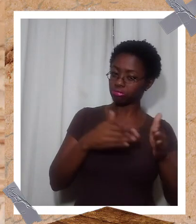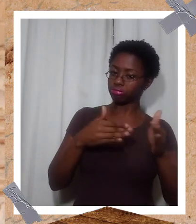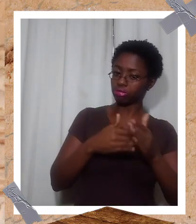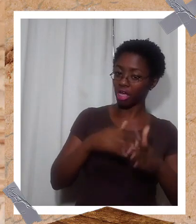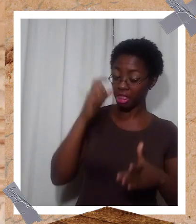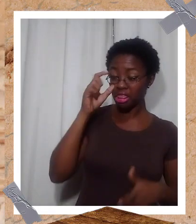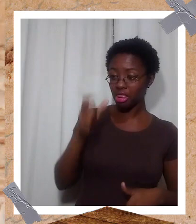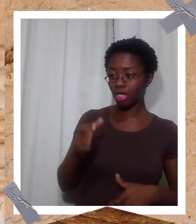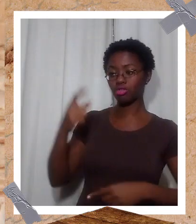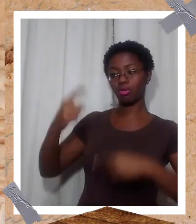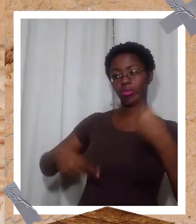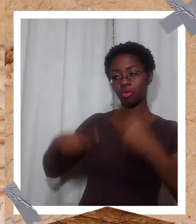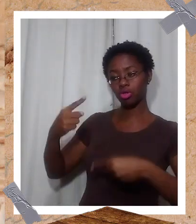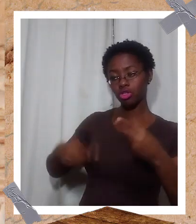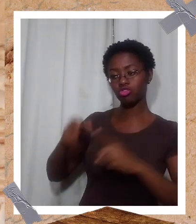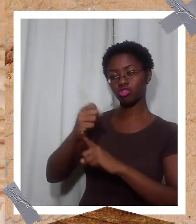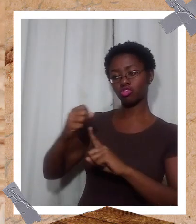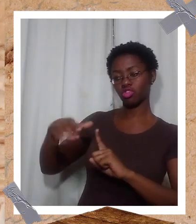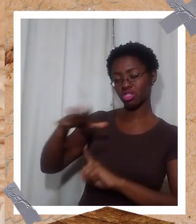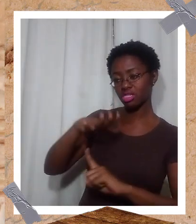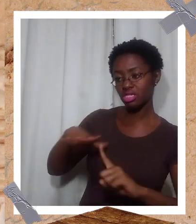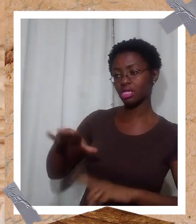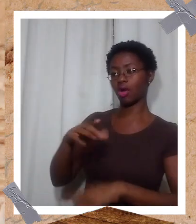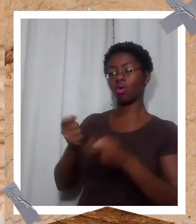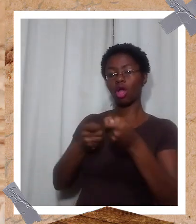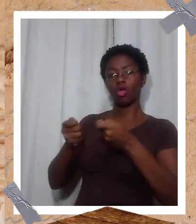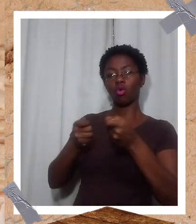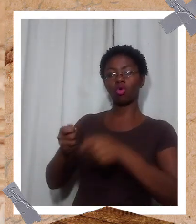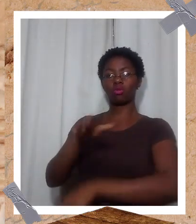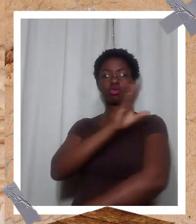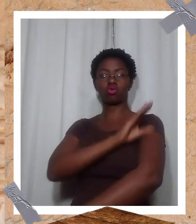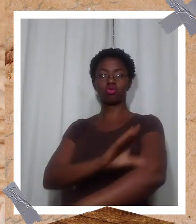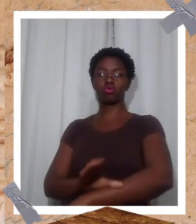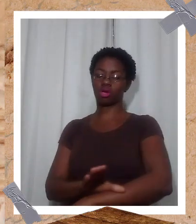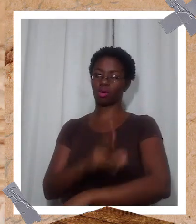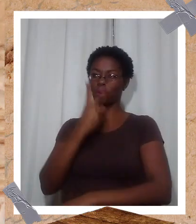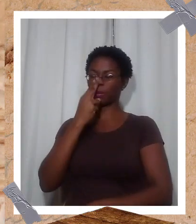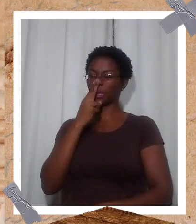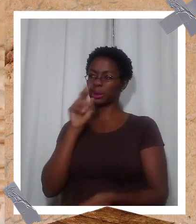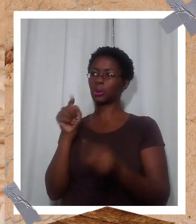político, econômico e culturais que a produzem.